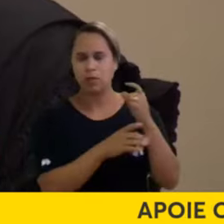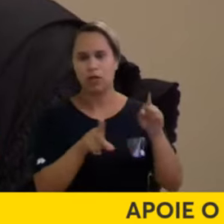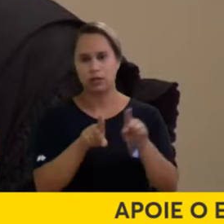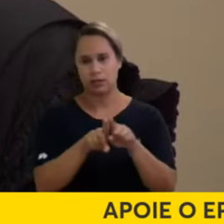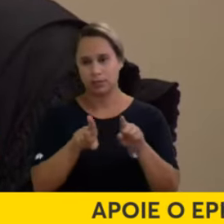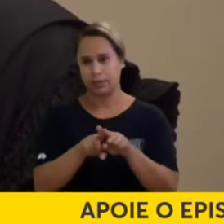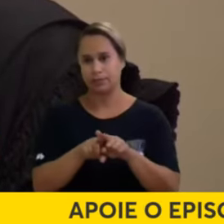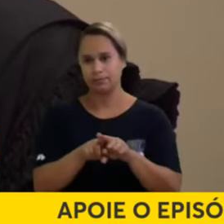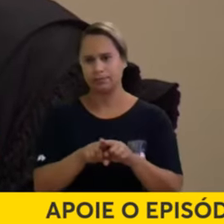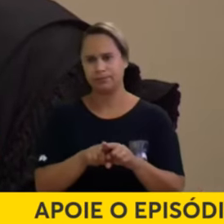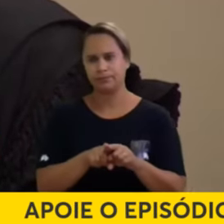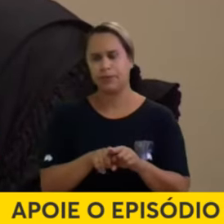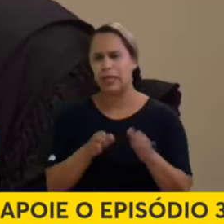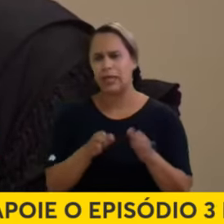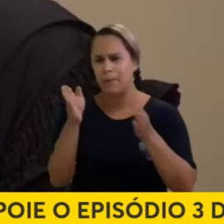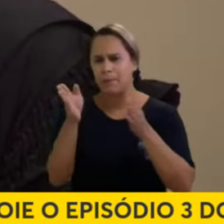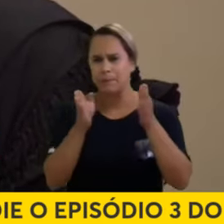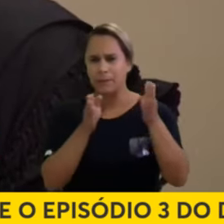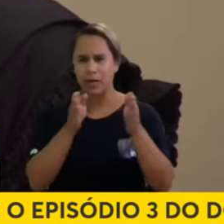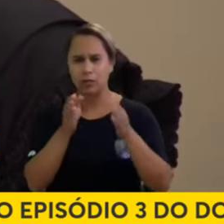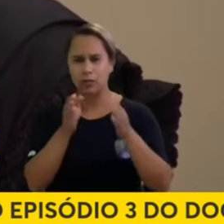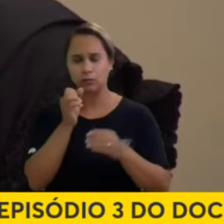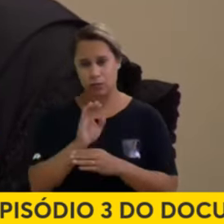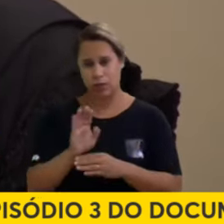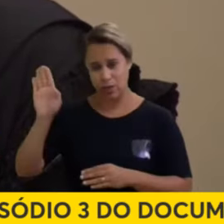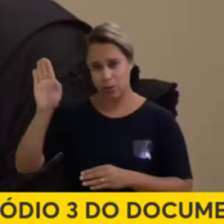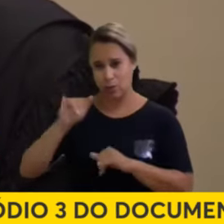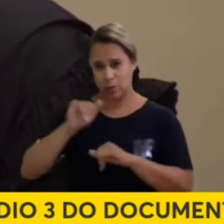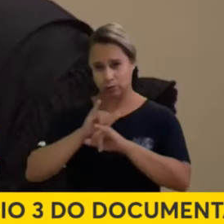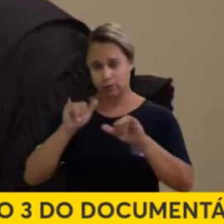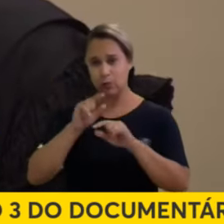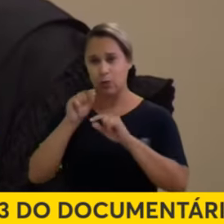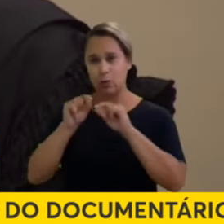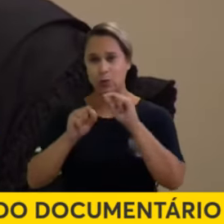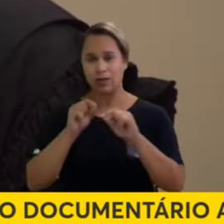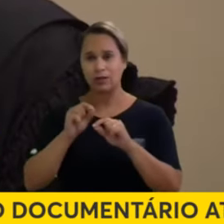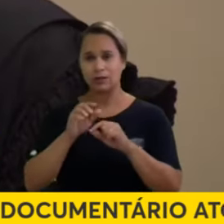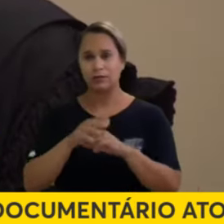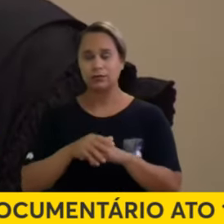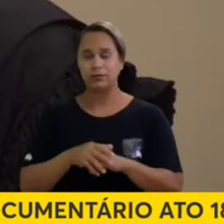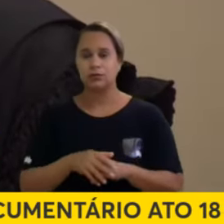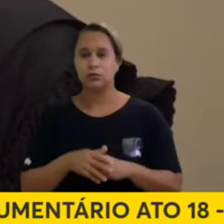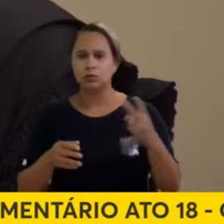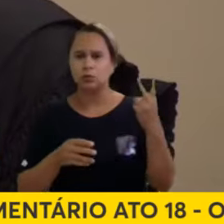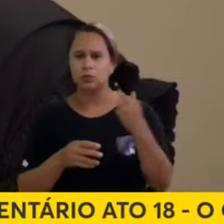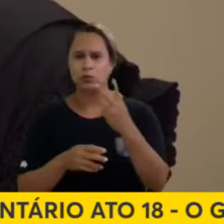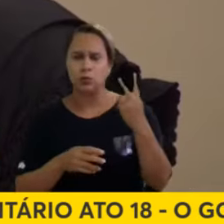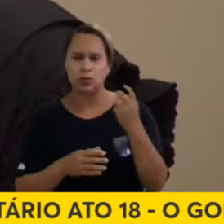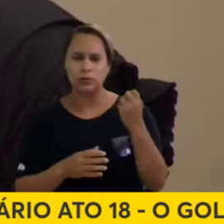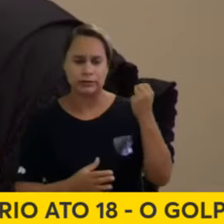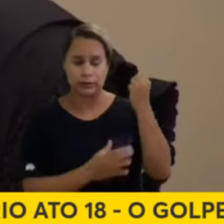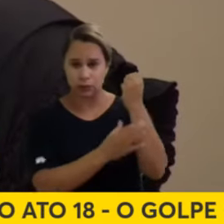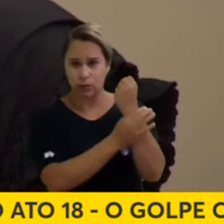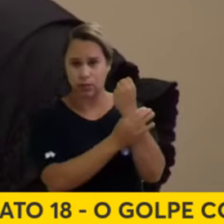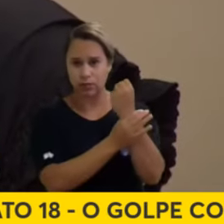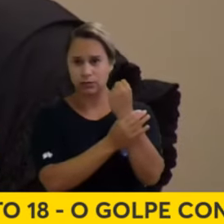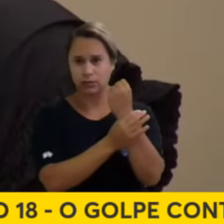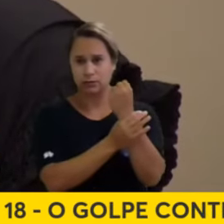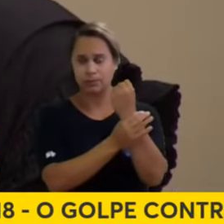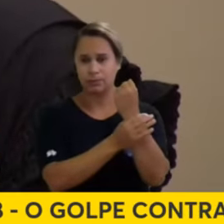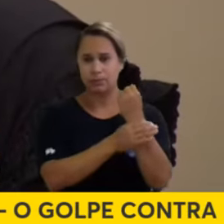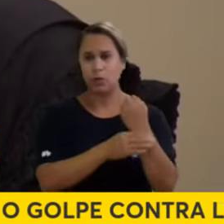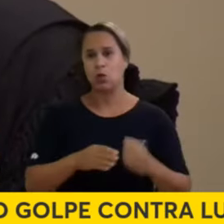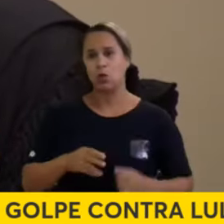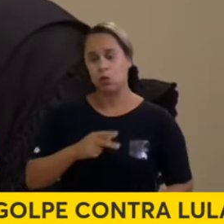caravana do então ex-presidente Luiz Inácio lura da Silva foram atingidos por tiros no caminho entre quedas de uaçu e Laranjeiras em uma